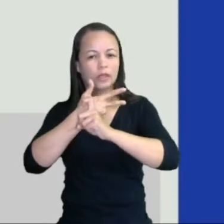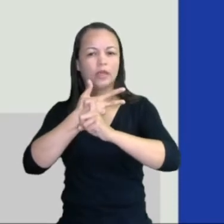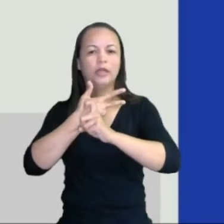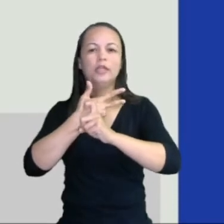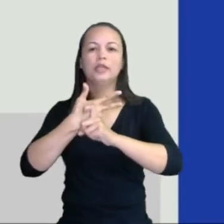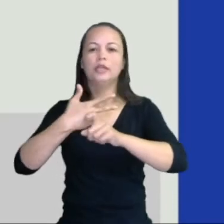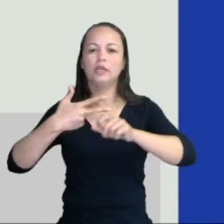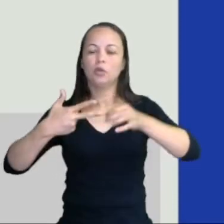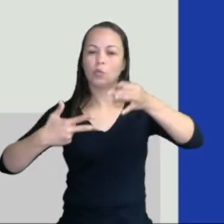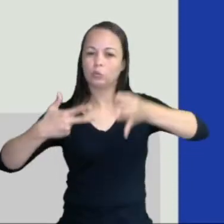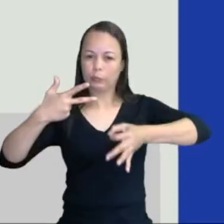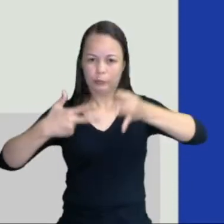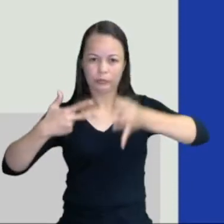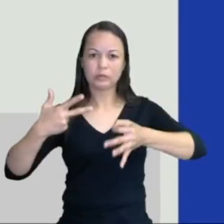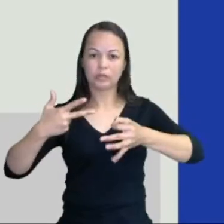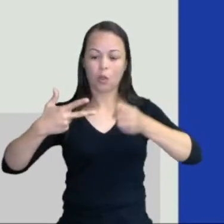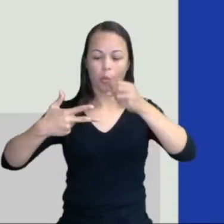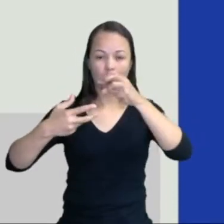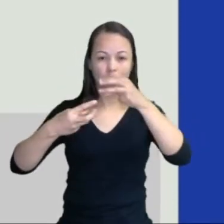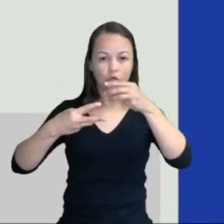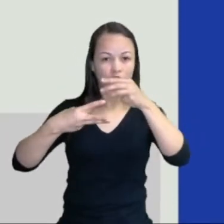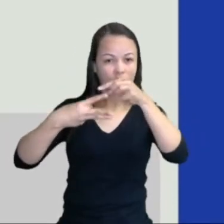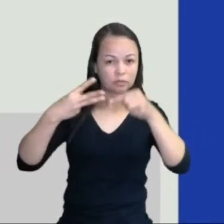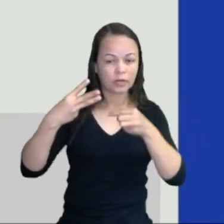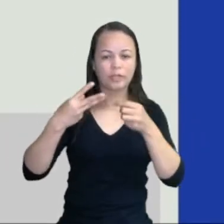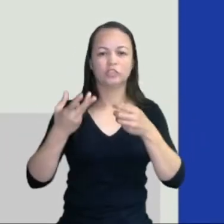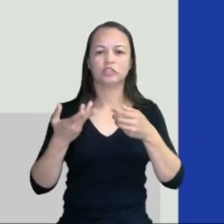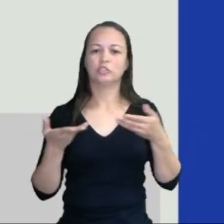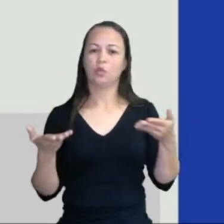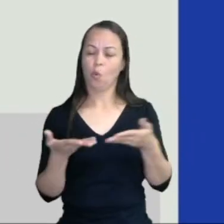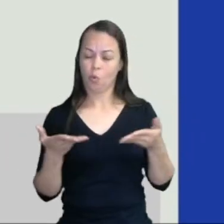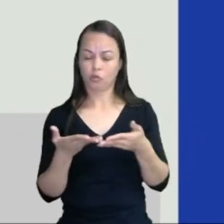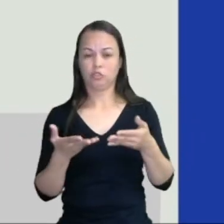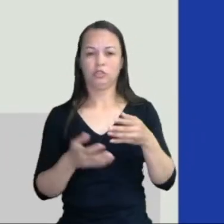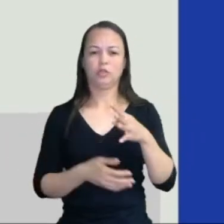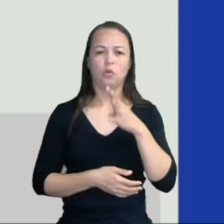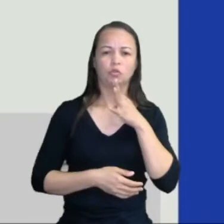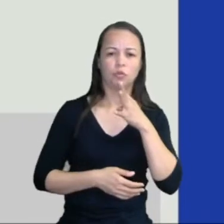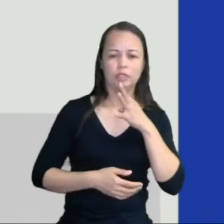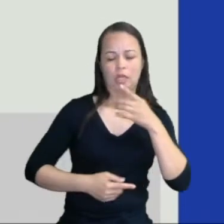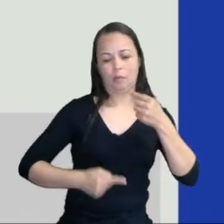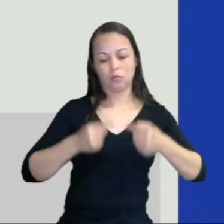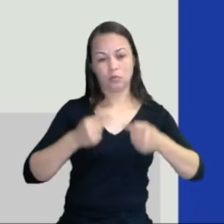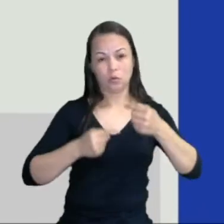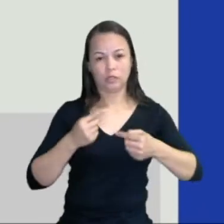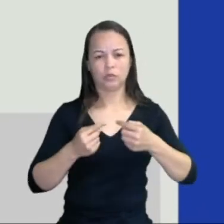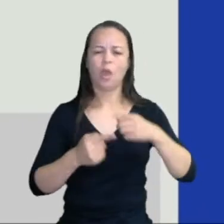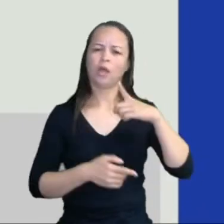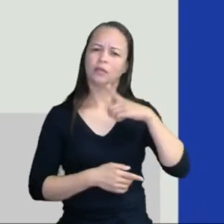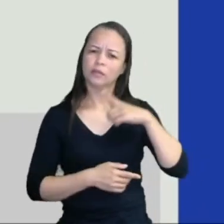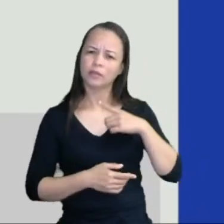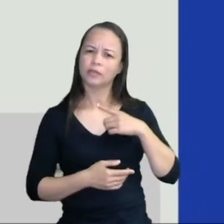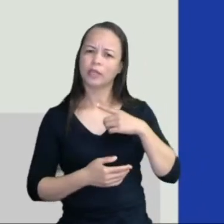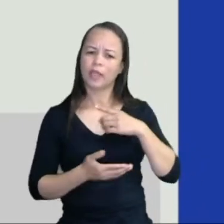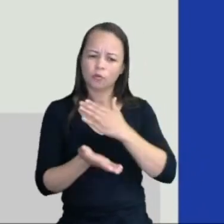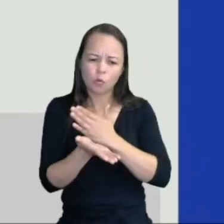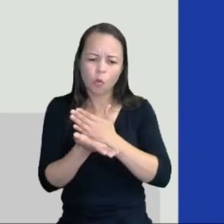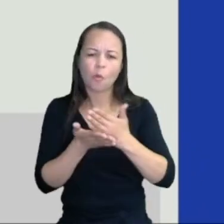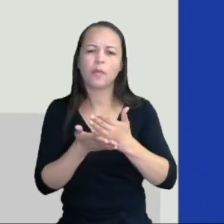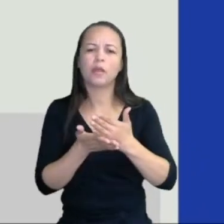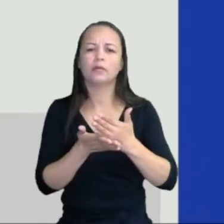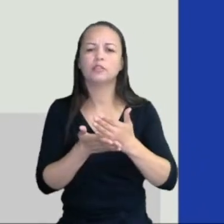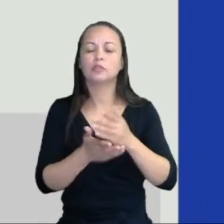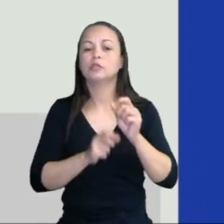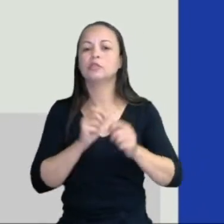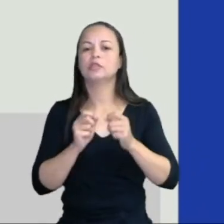organização política que nós conhecemos hoje, ela tem origem a partir